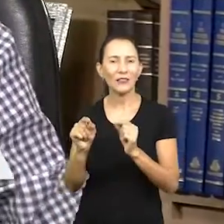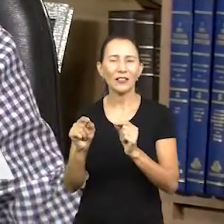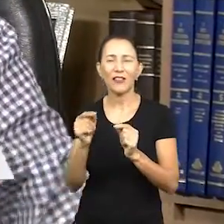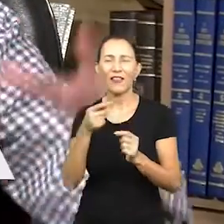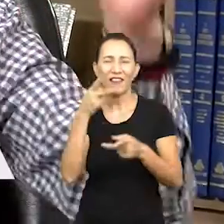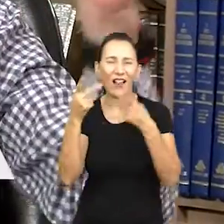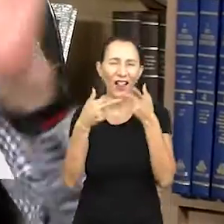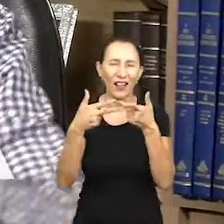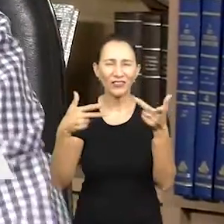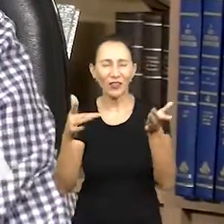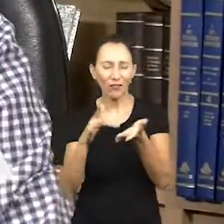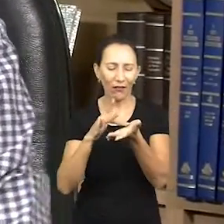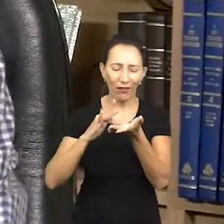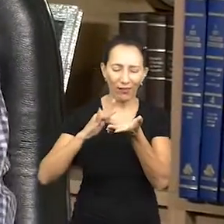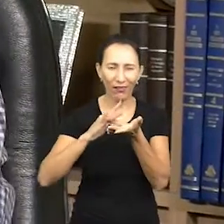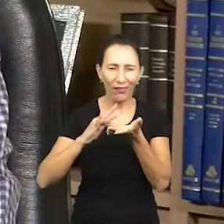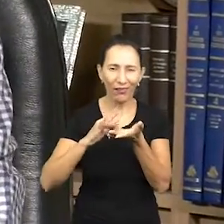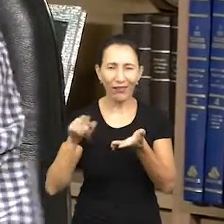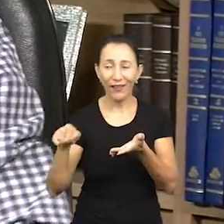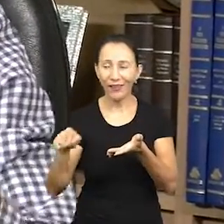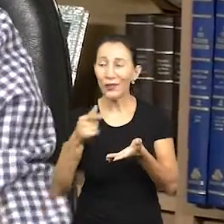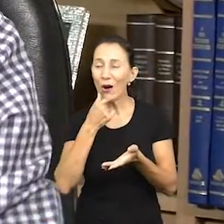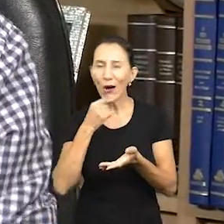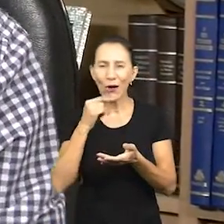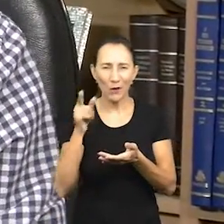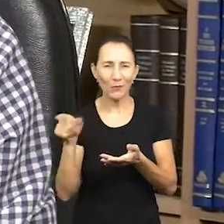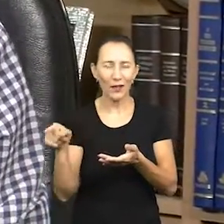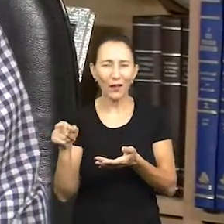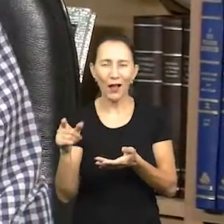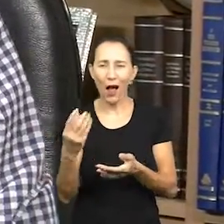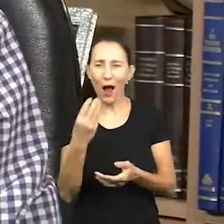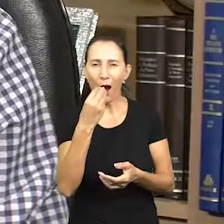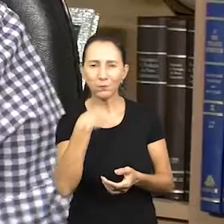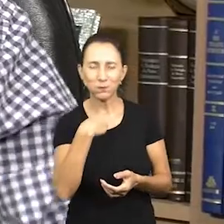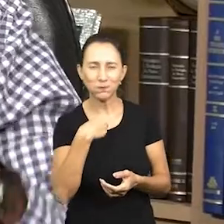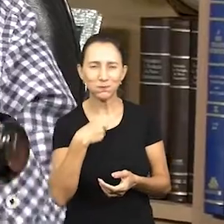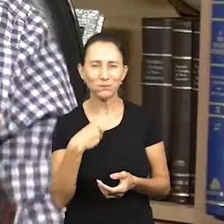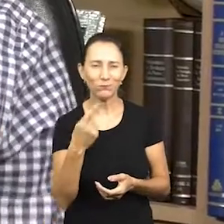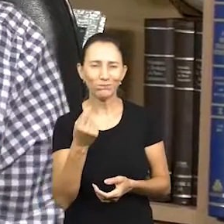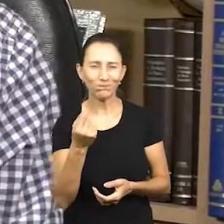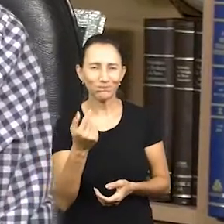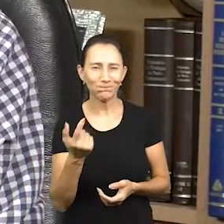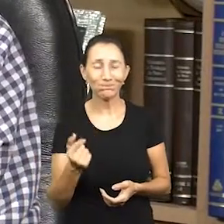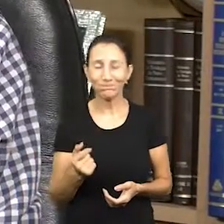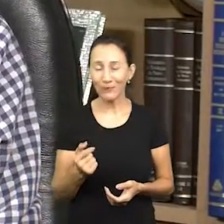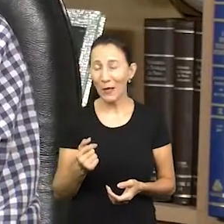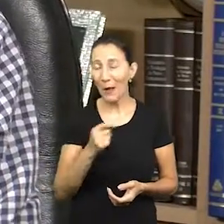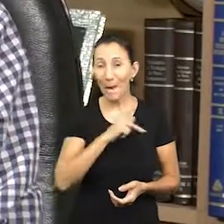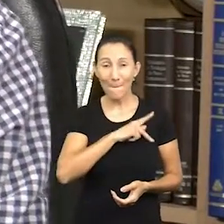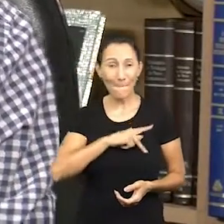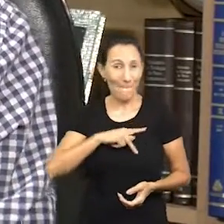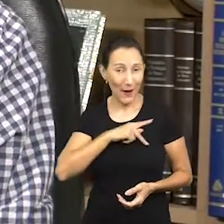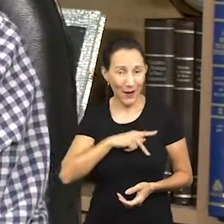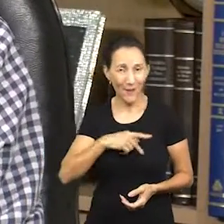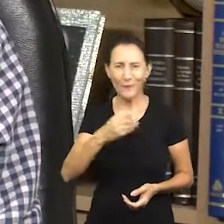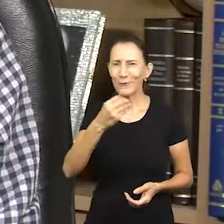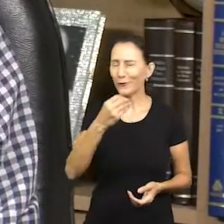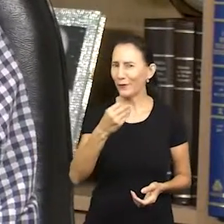naquela cidade, olha que legal, ah, vocês têm uma garota aí que...